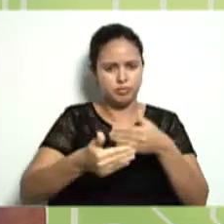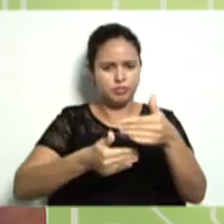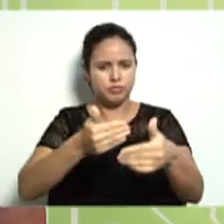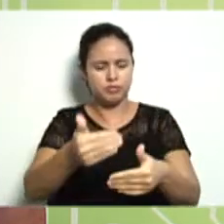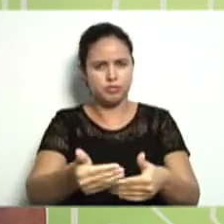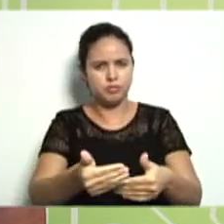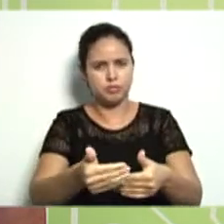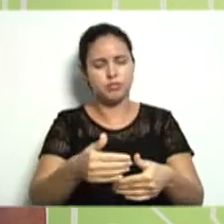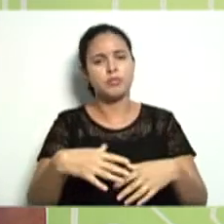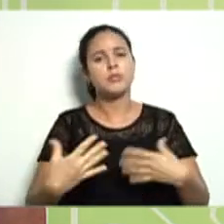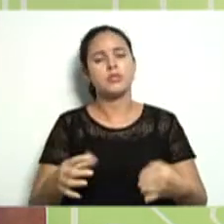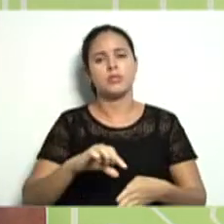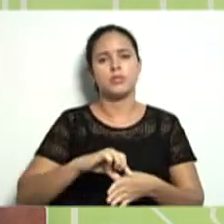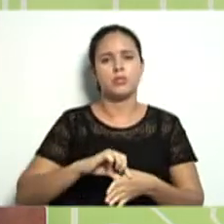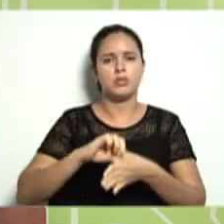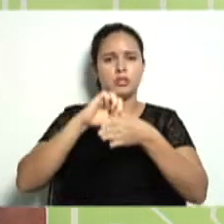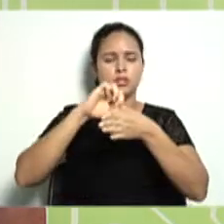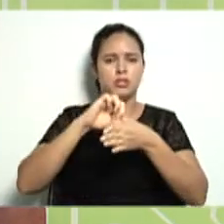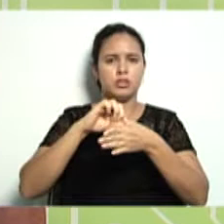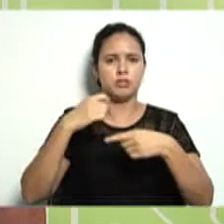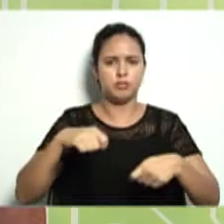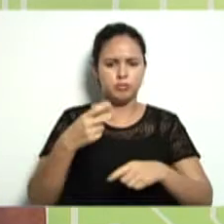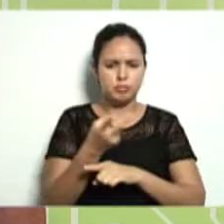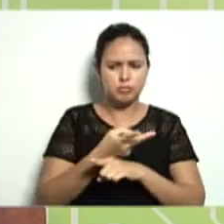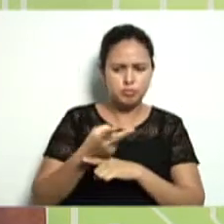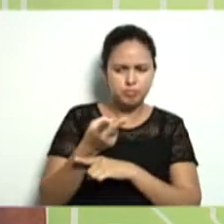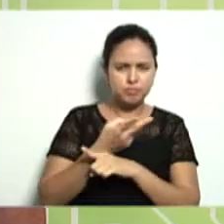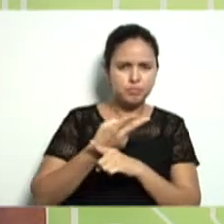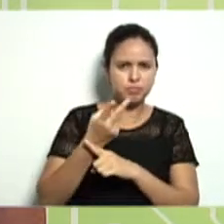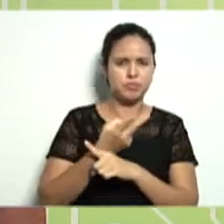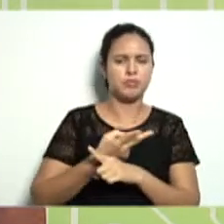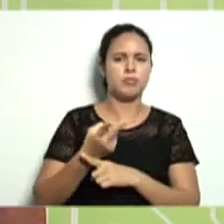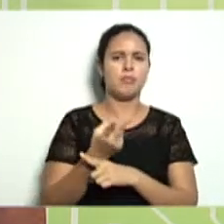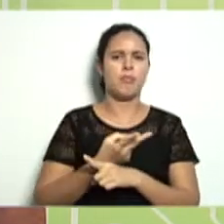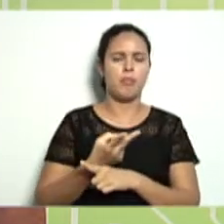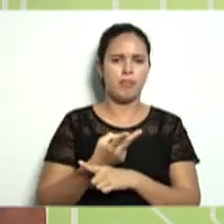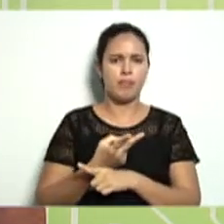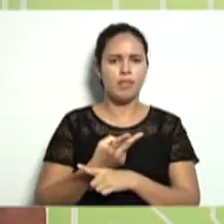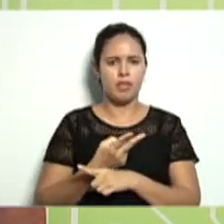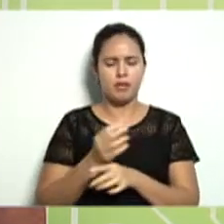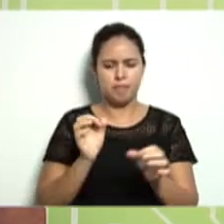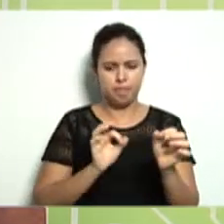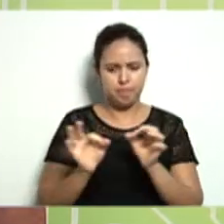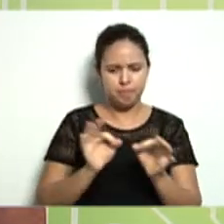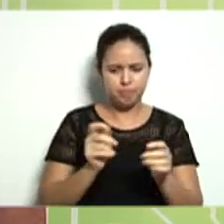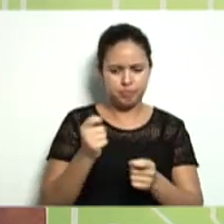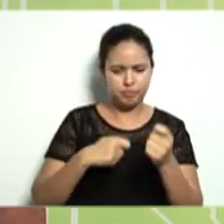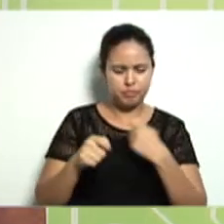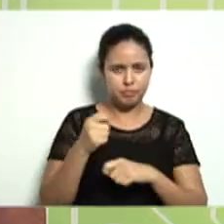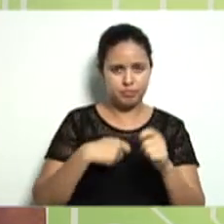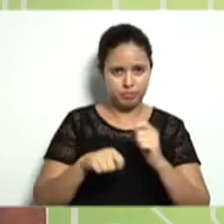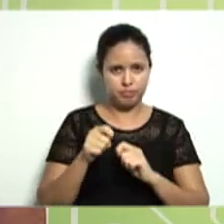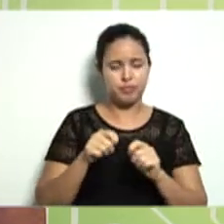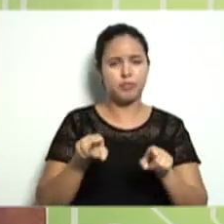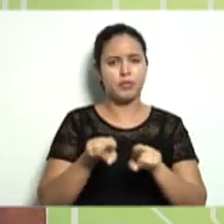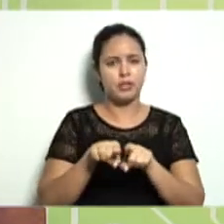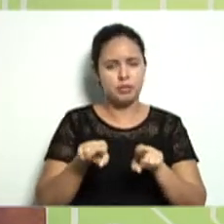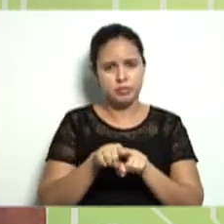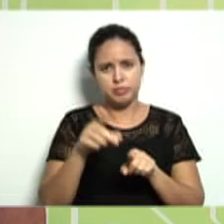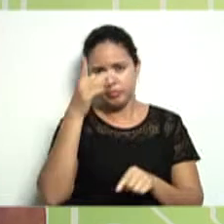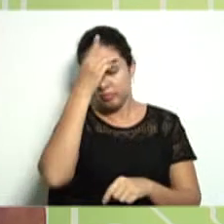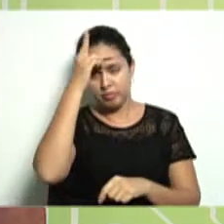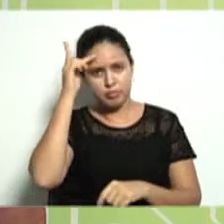Então, o líder empreendedor ele vai estar buscando aí administrar esses processos. Administrar